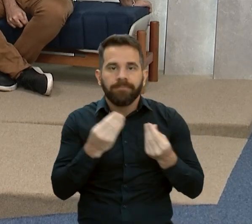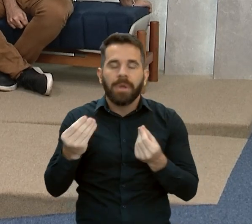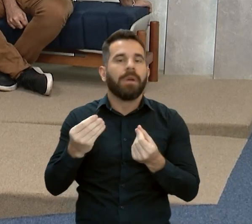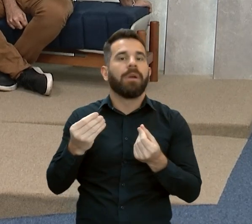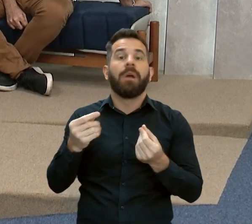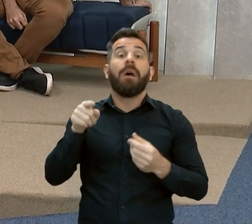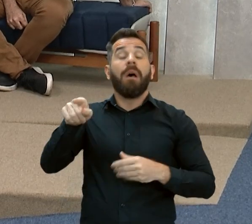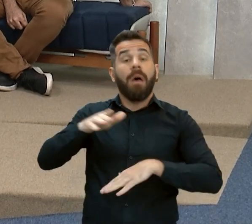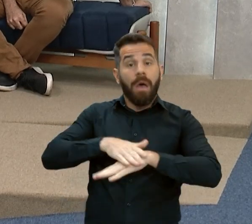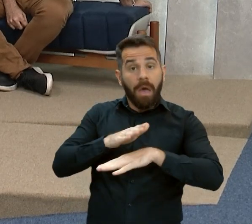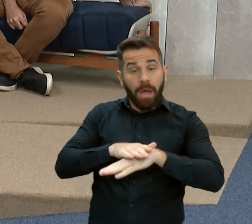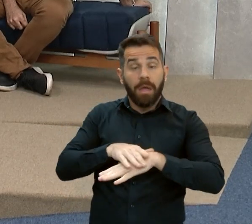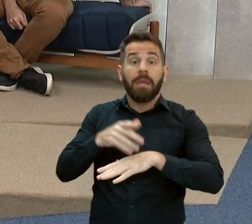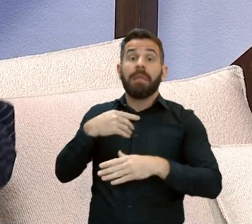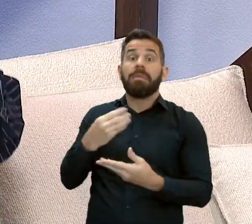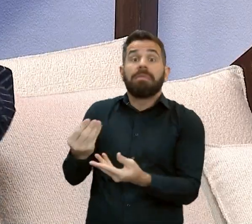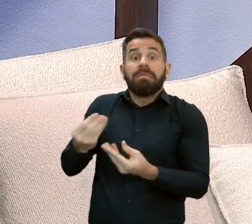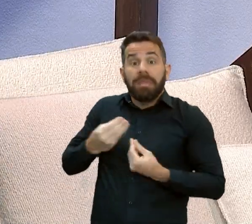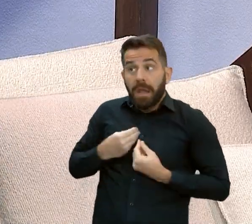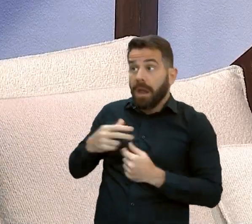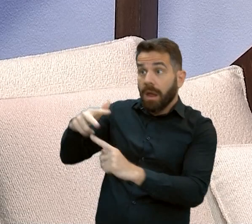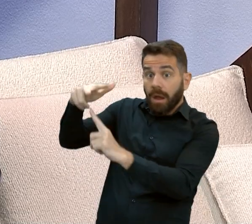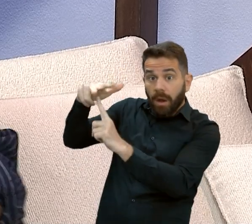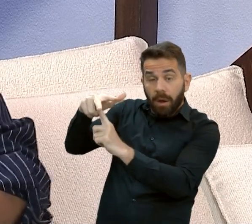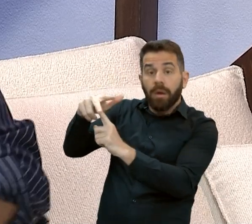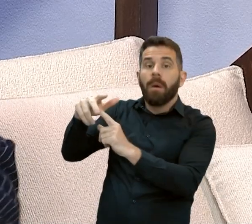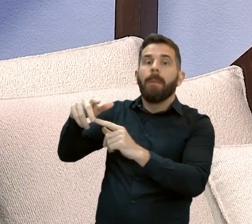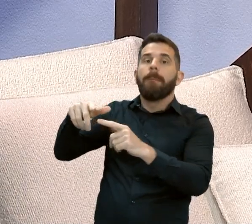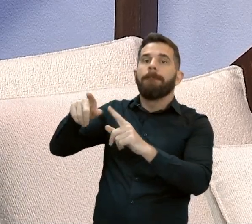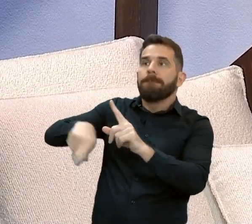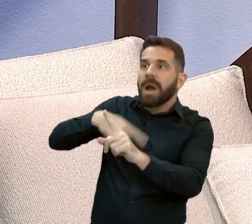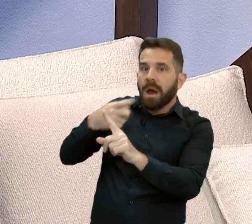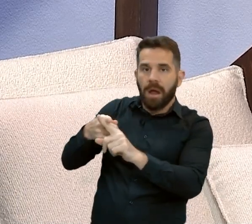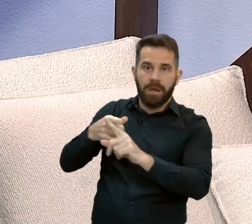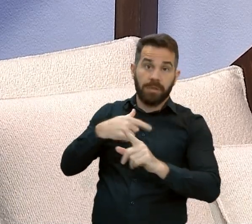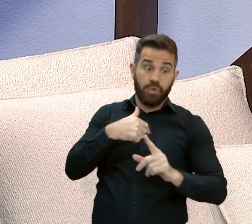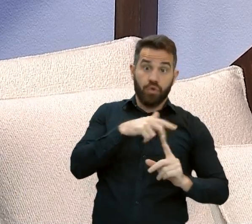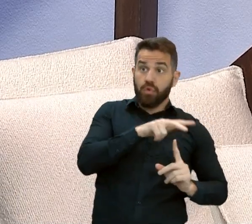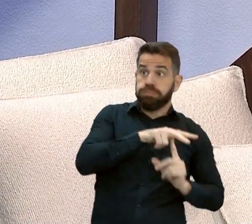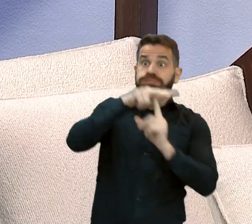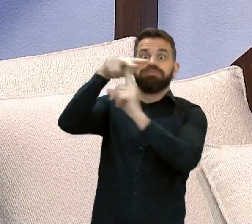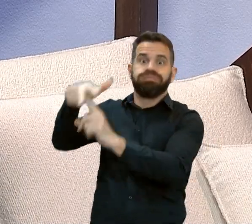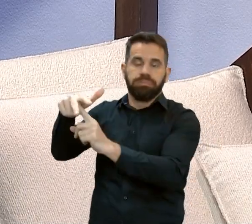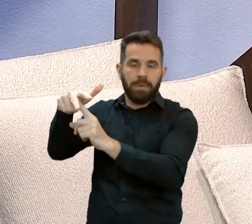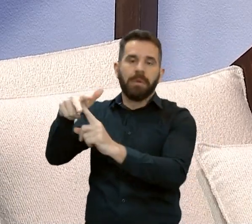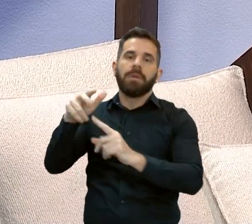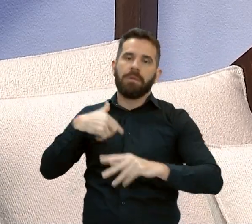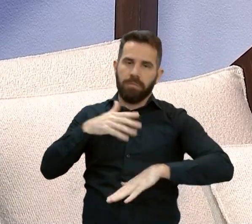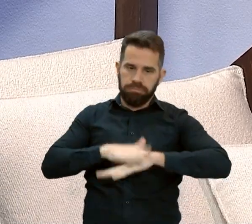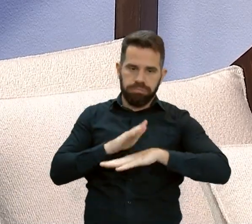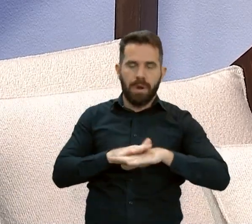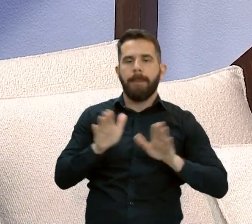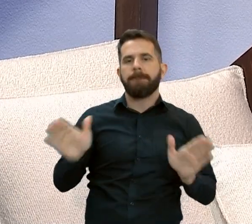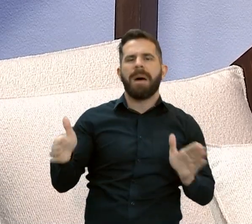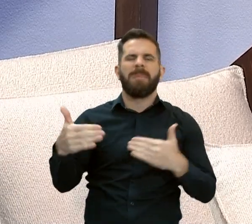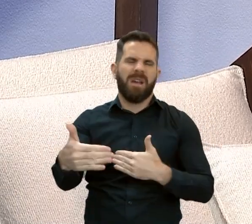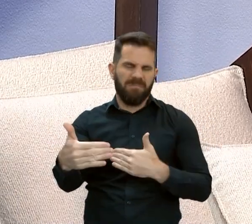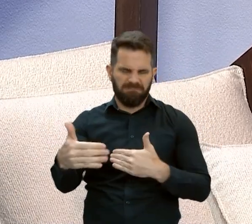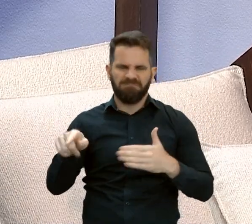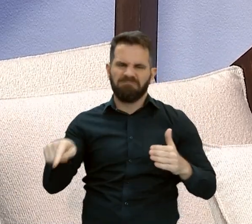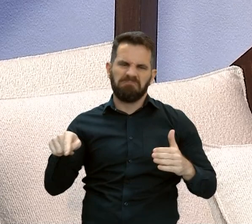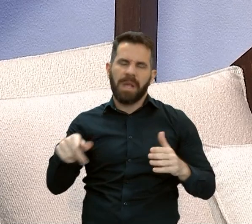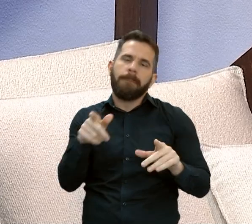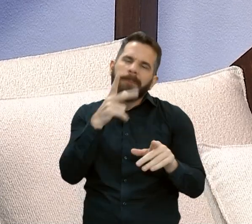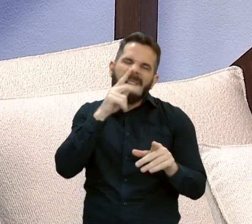eles nos cedeu a torre para a gente colocar a nossa antena. Então nós montamos um container ao lado, uma casinha, um container,